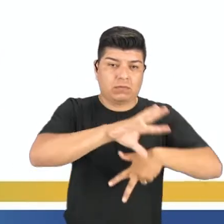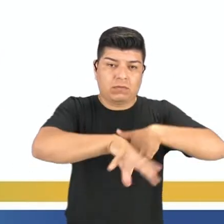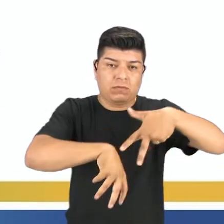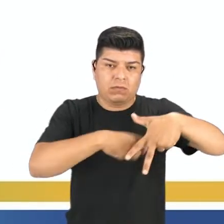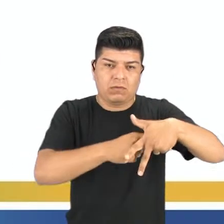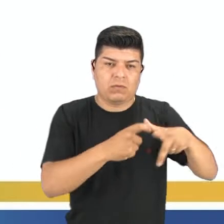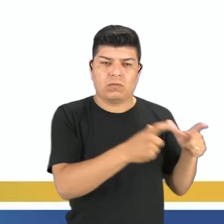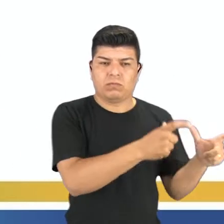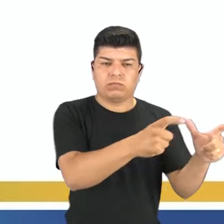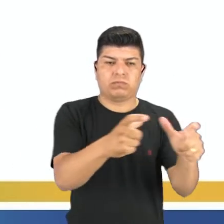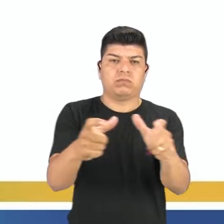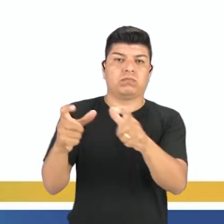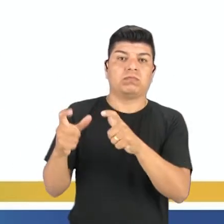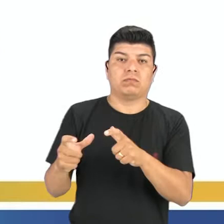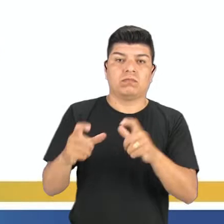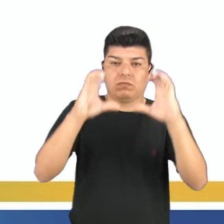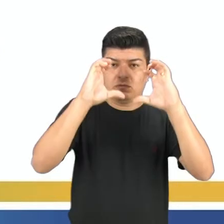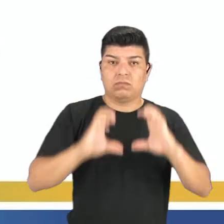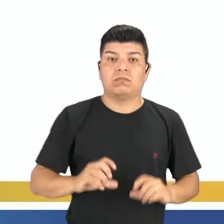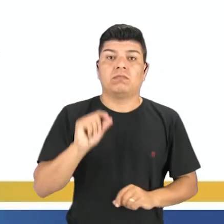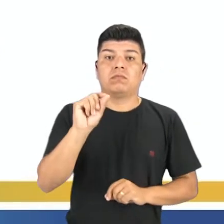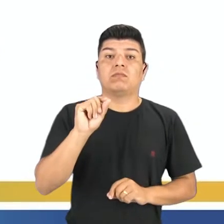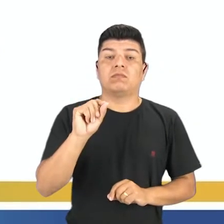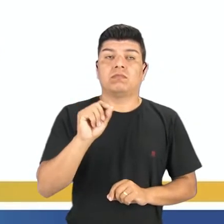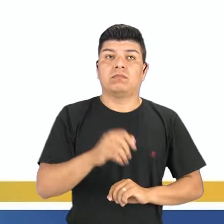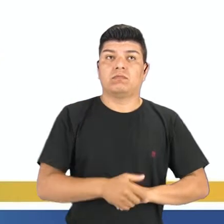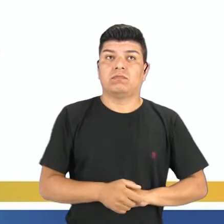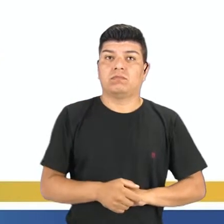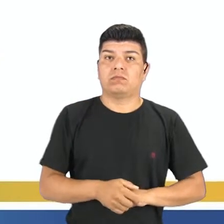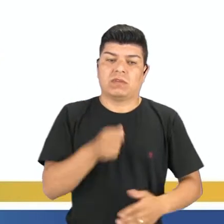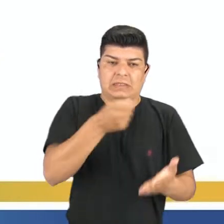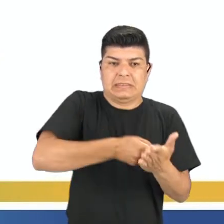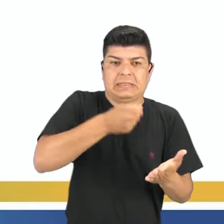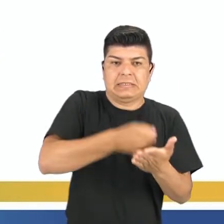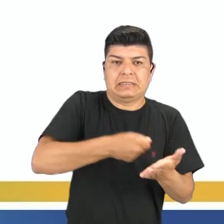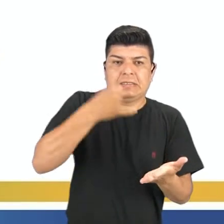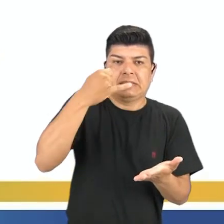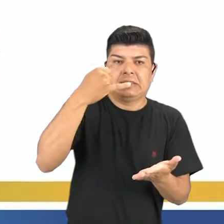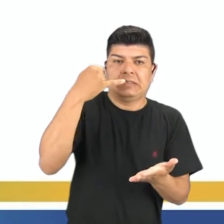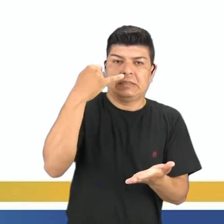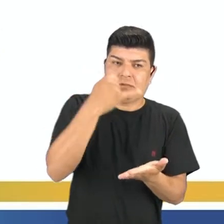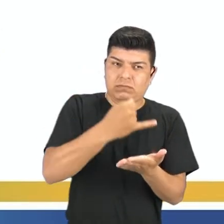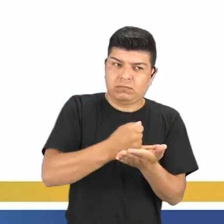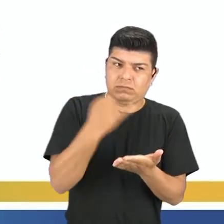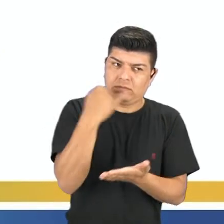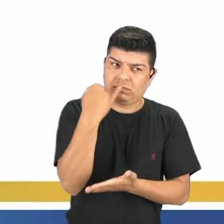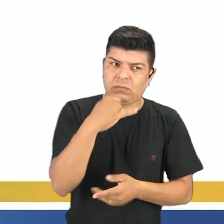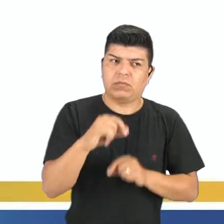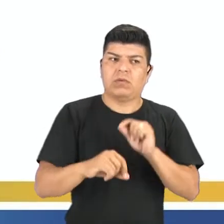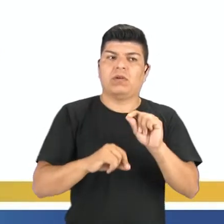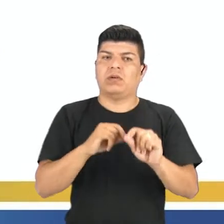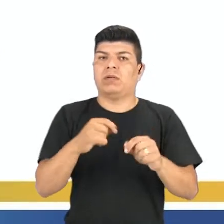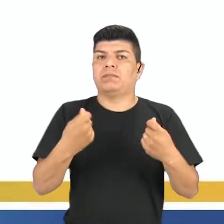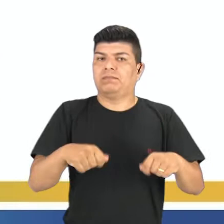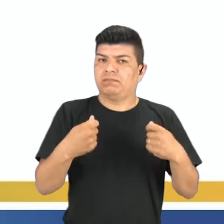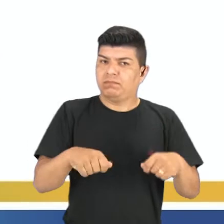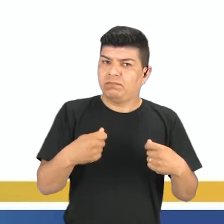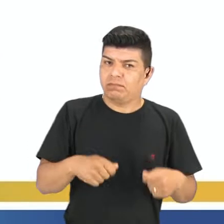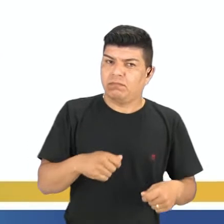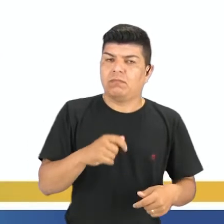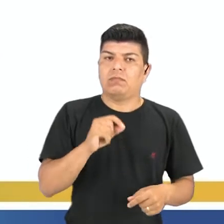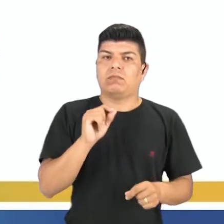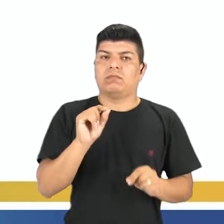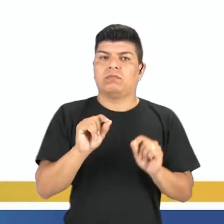corrupção por todos os lados. O cidadão que paga seus impostos e que vive do seu trabalho não merece ser